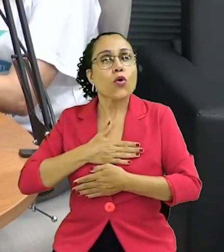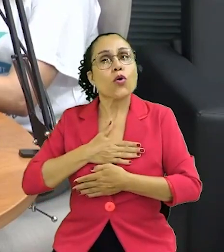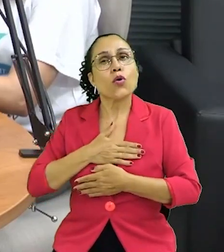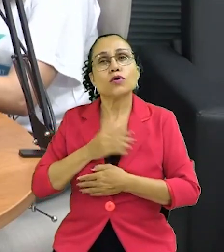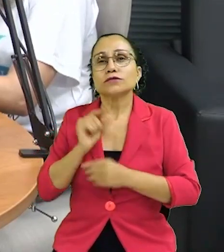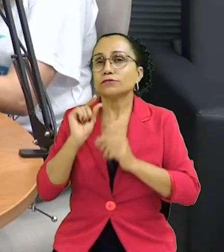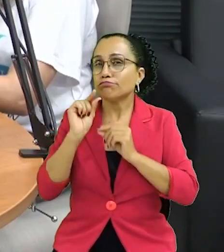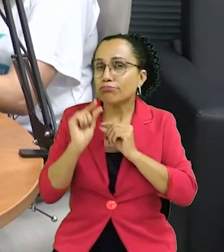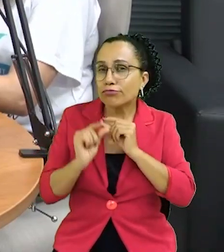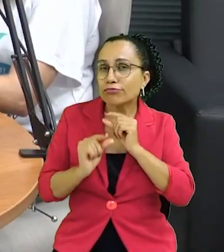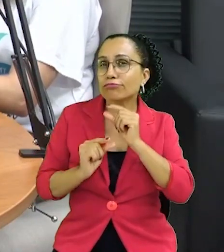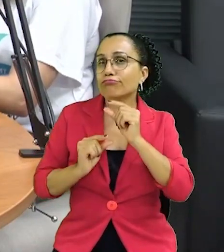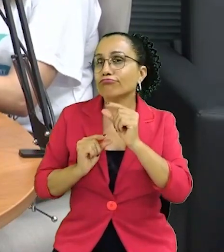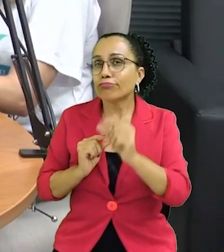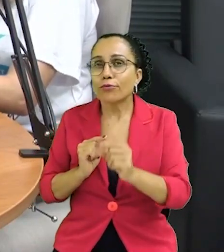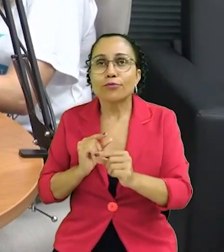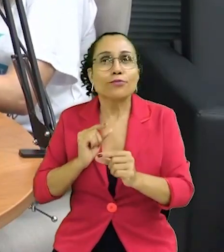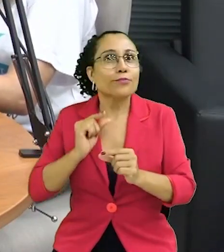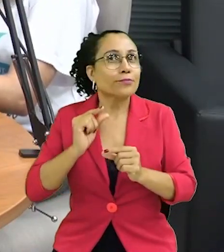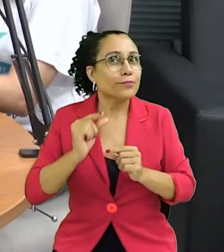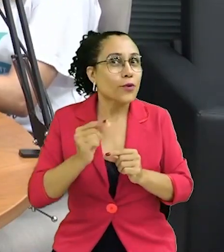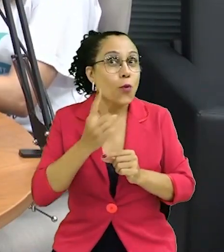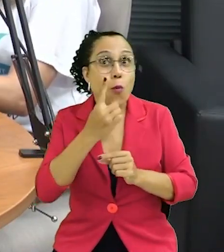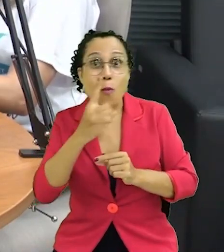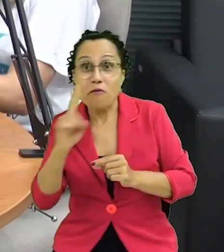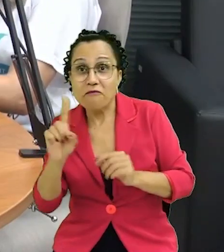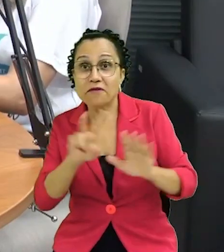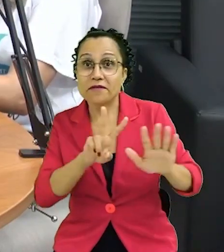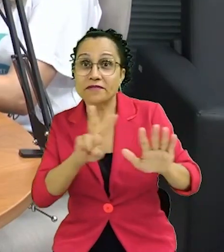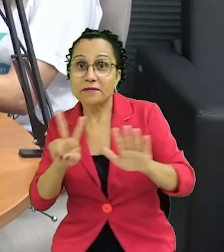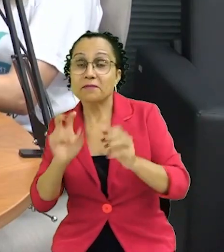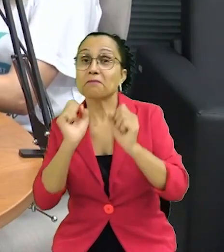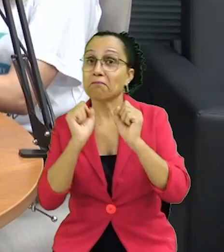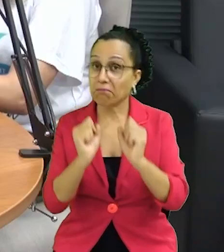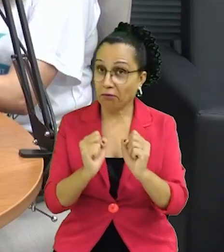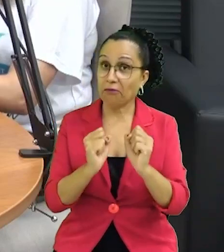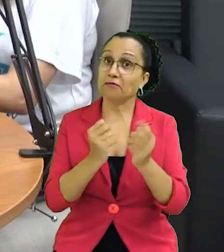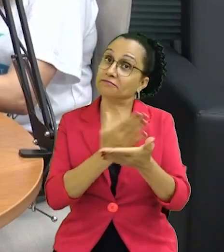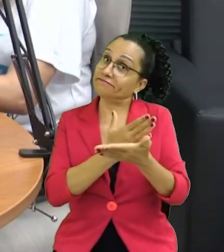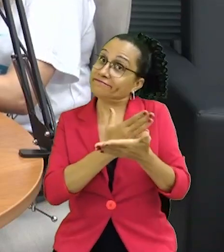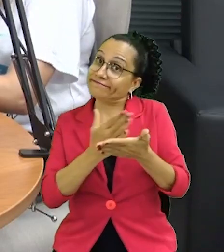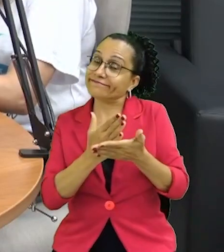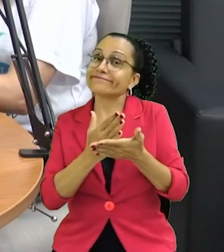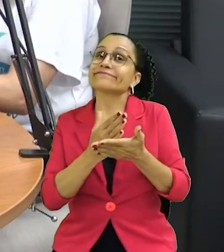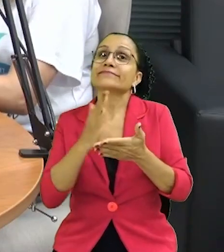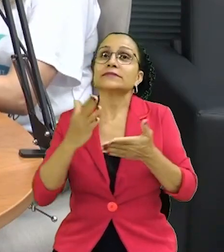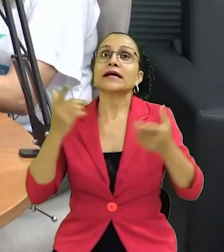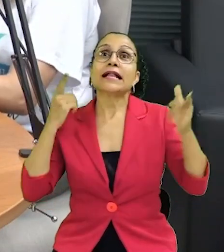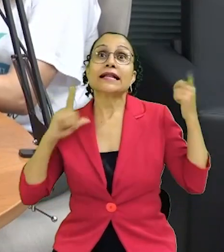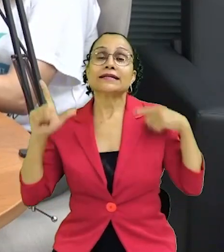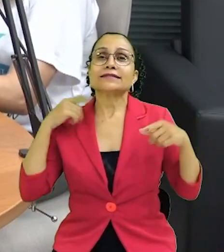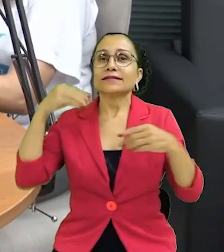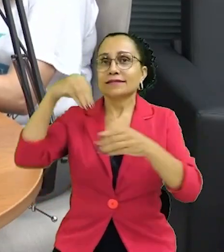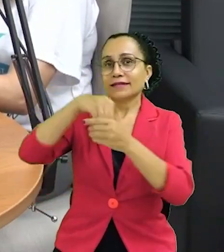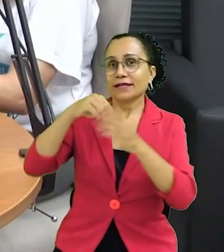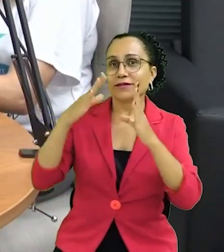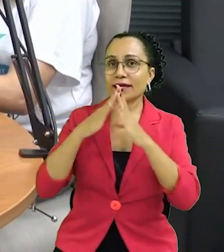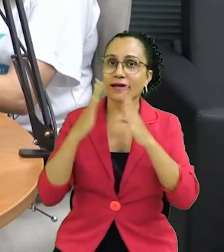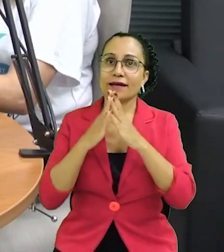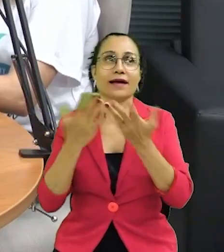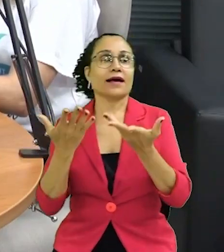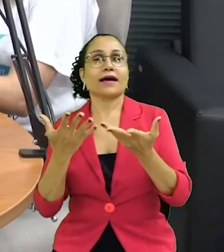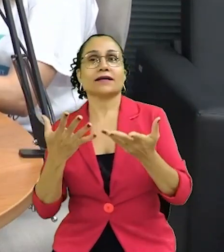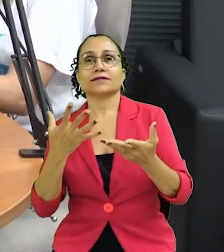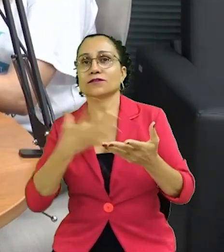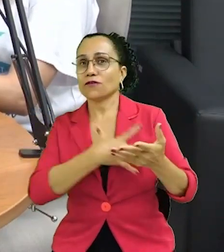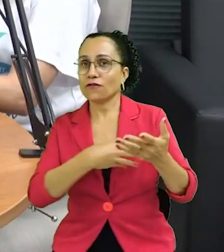passos, um dia de cada vez. Pode ser uma vez por semana, pode ser no início, começando pelo lazer na sua casa, com seus filhos, com